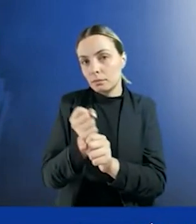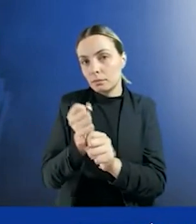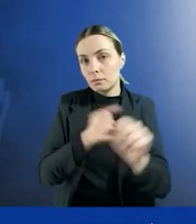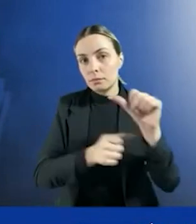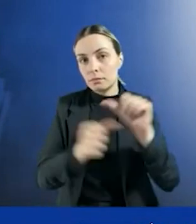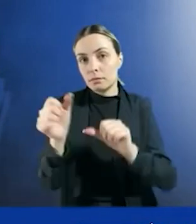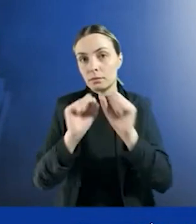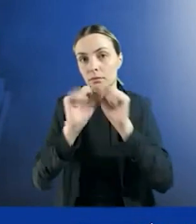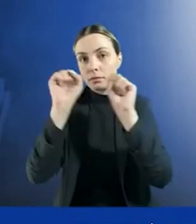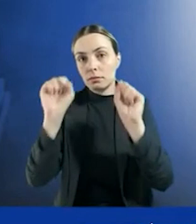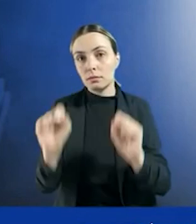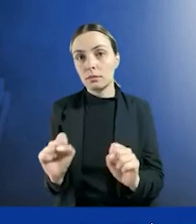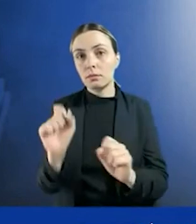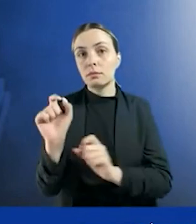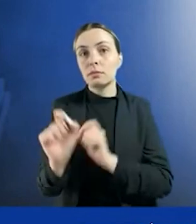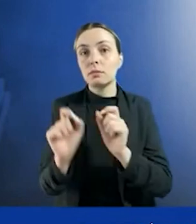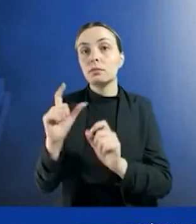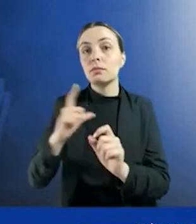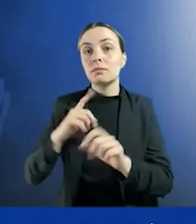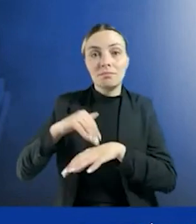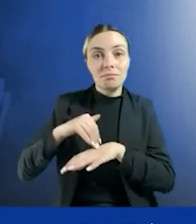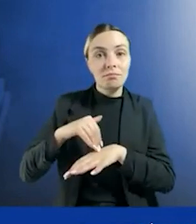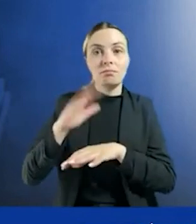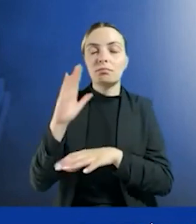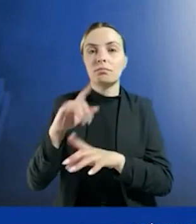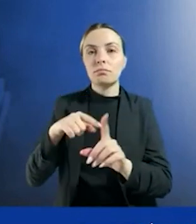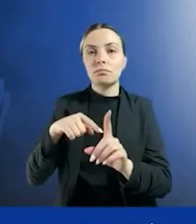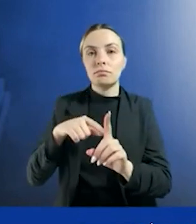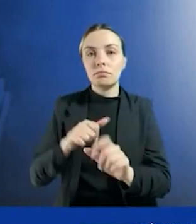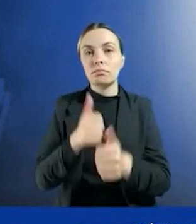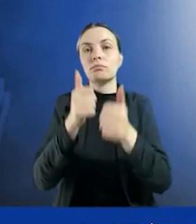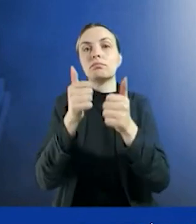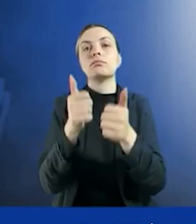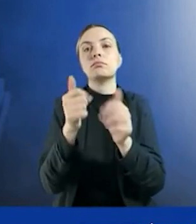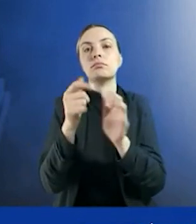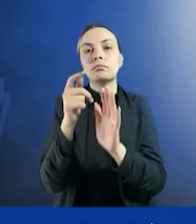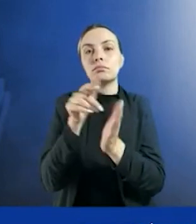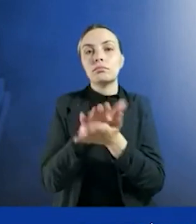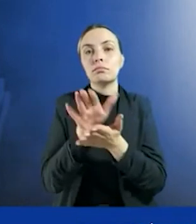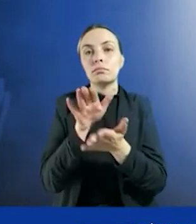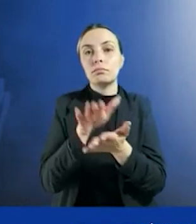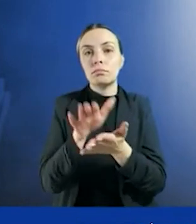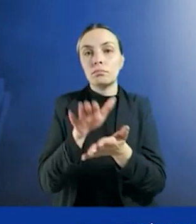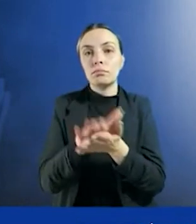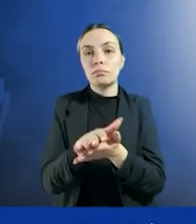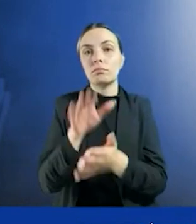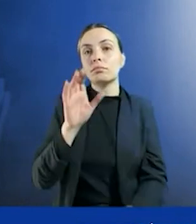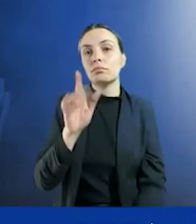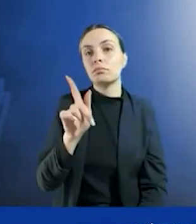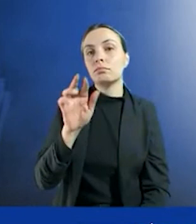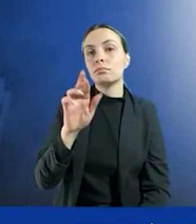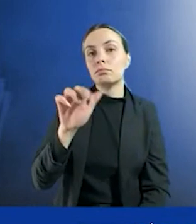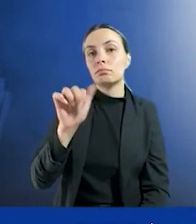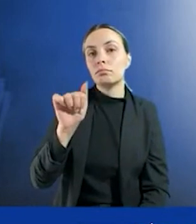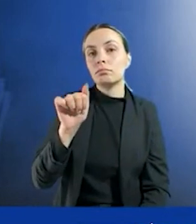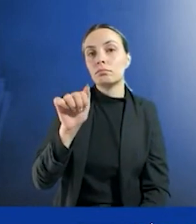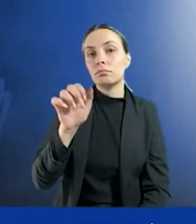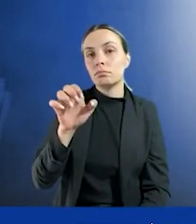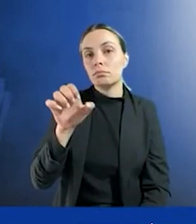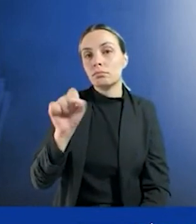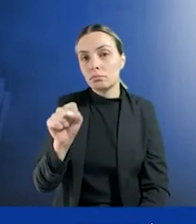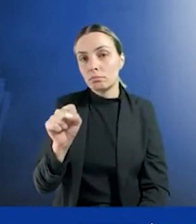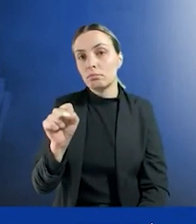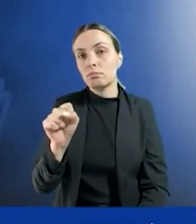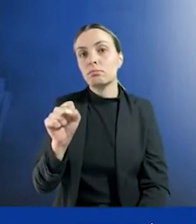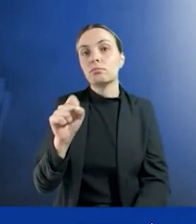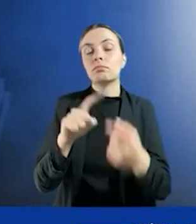que nós temos de melhor para a produção, como eu já falei, de grãos, fibras, alimento e energia,